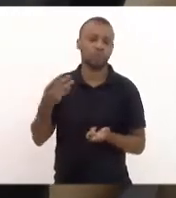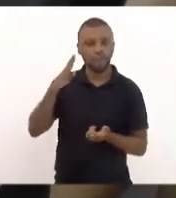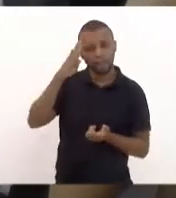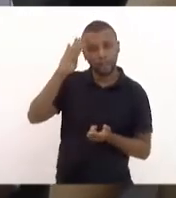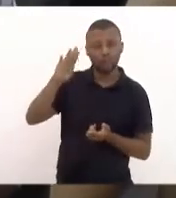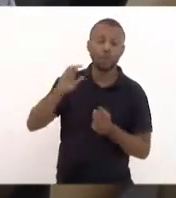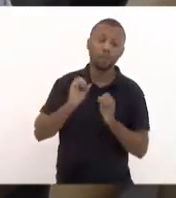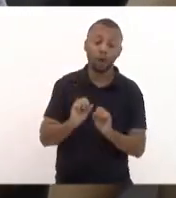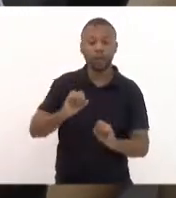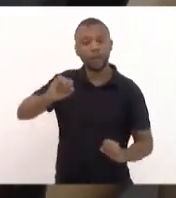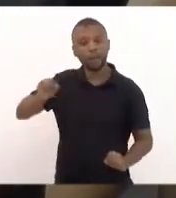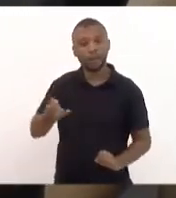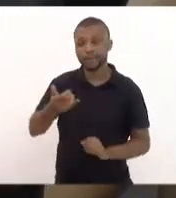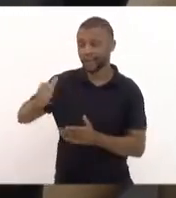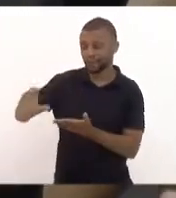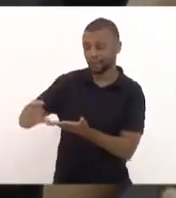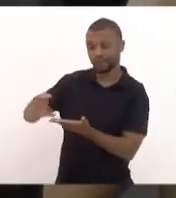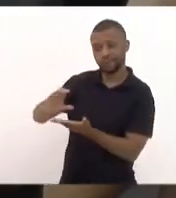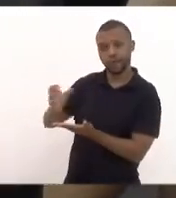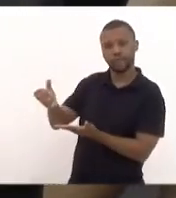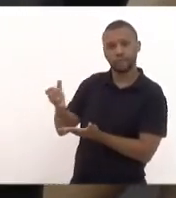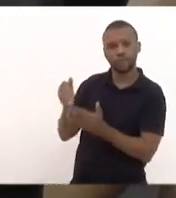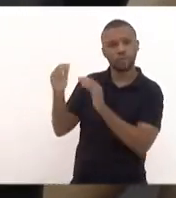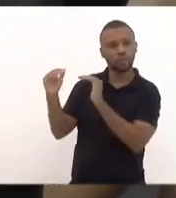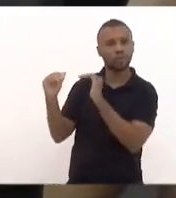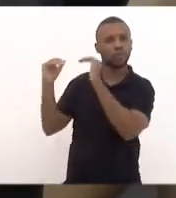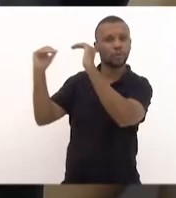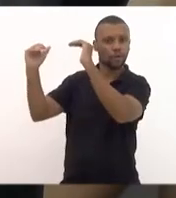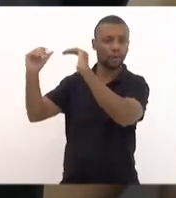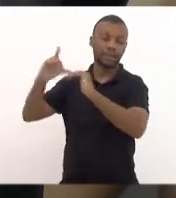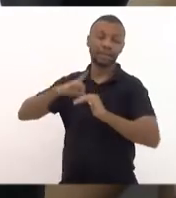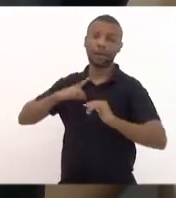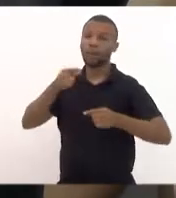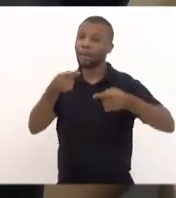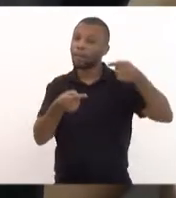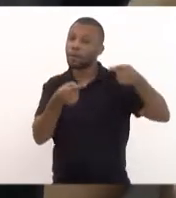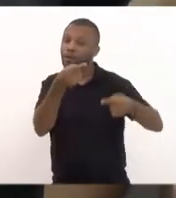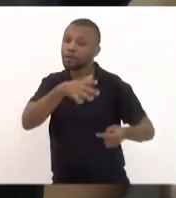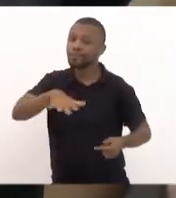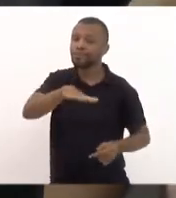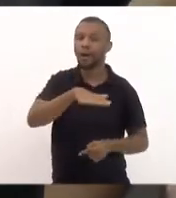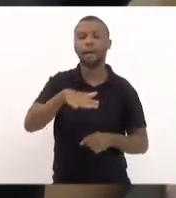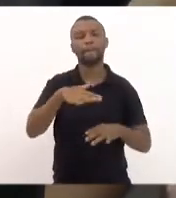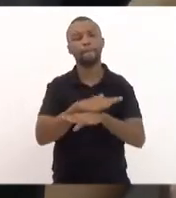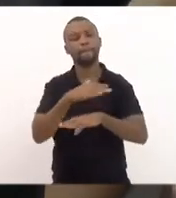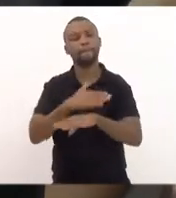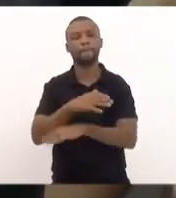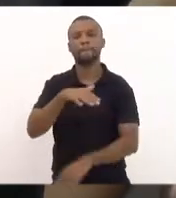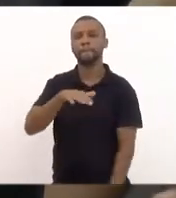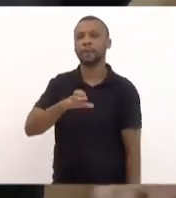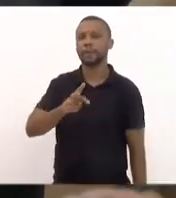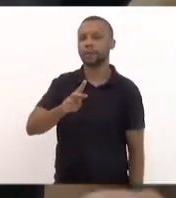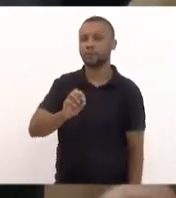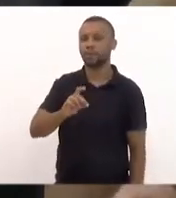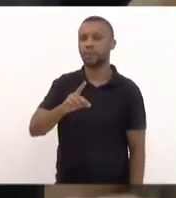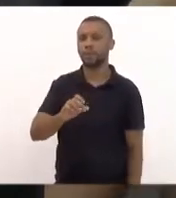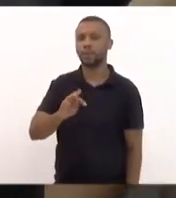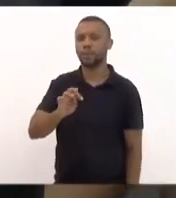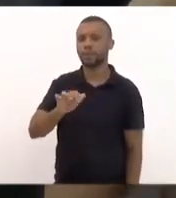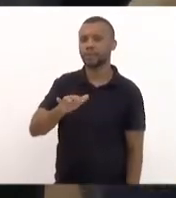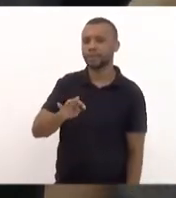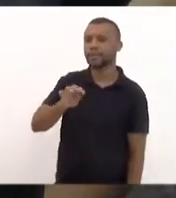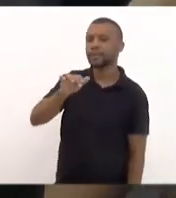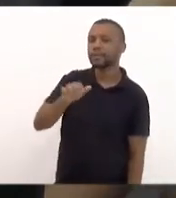Soberano para a gente ter uma política metropolitana. Então, eu acho que é por aí. Eu acho que precisa enfim, ter